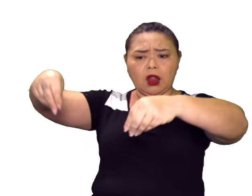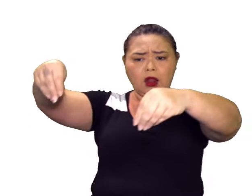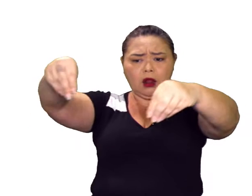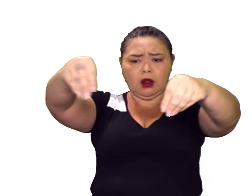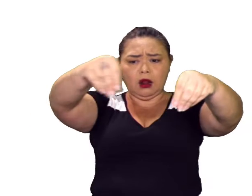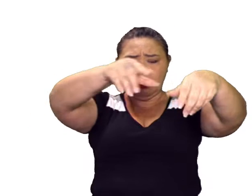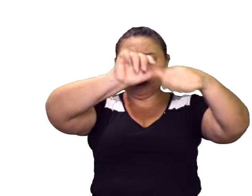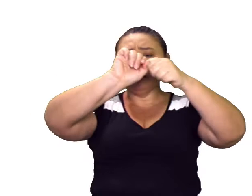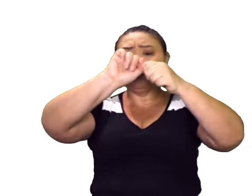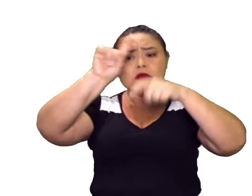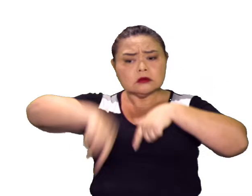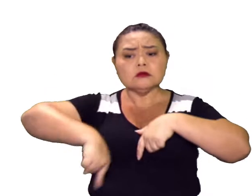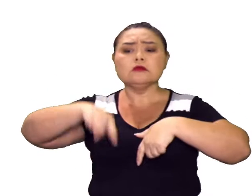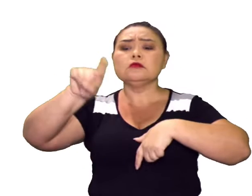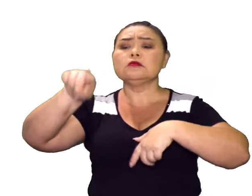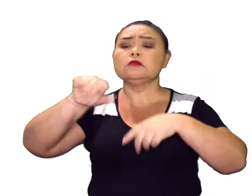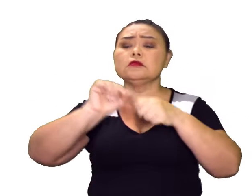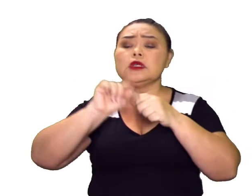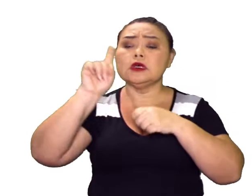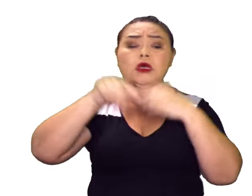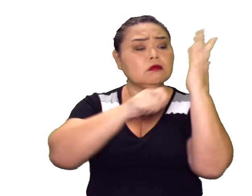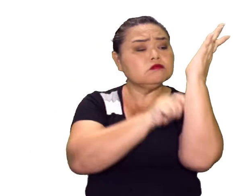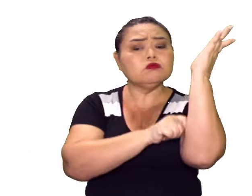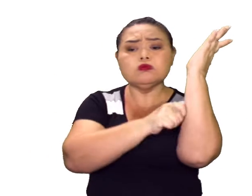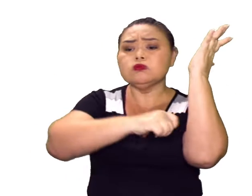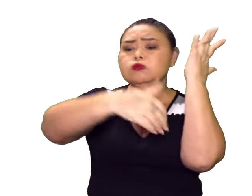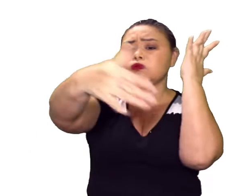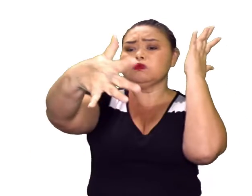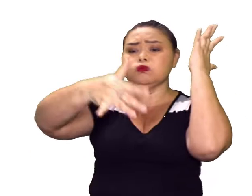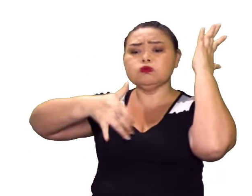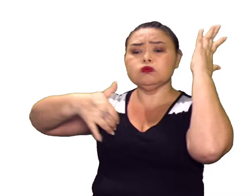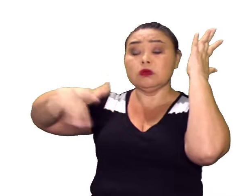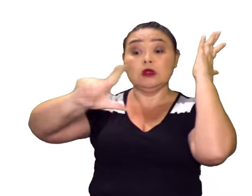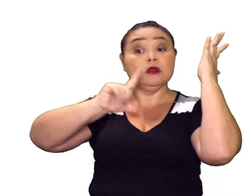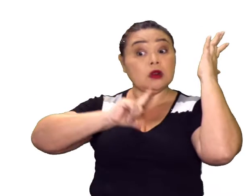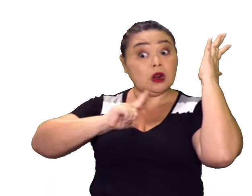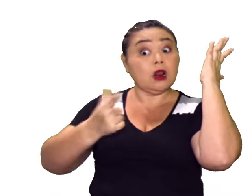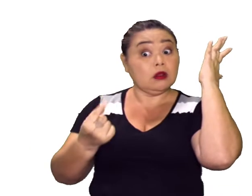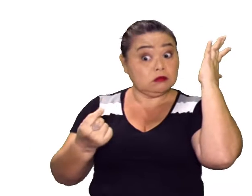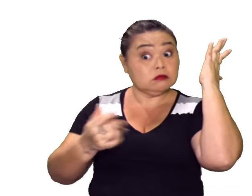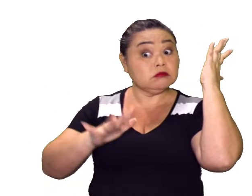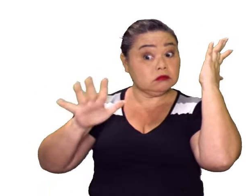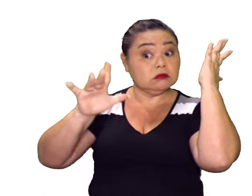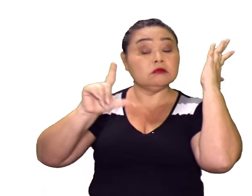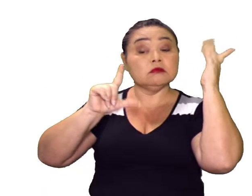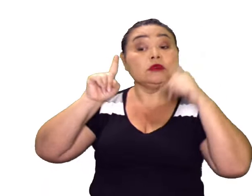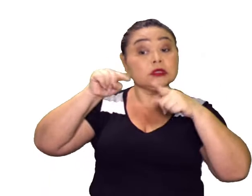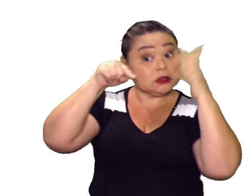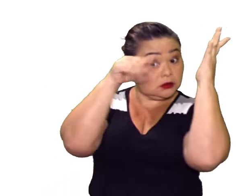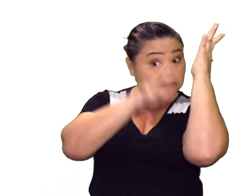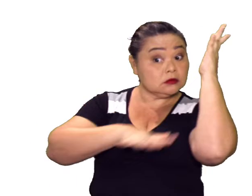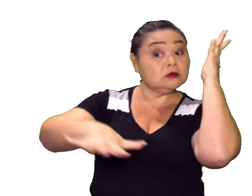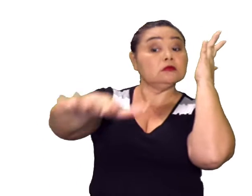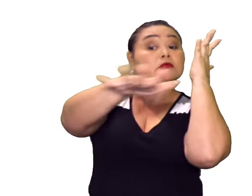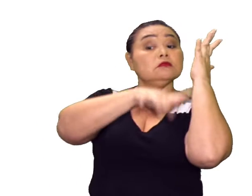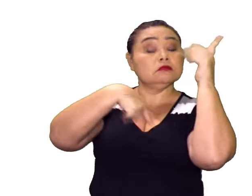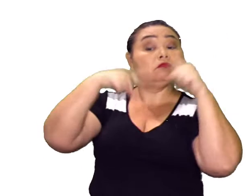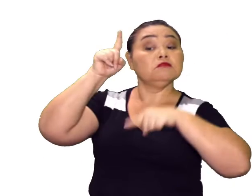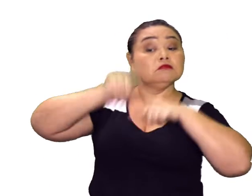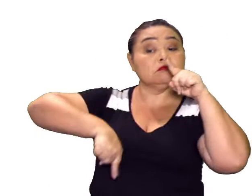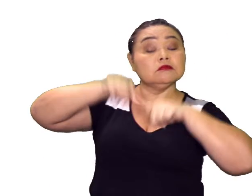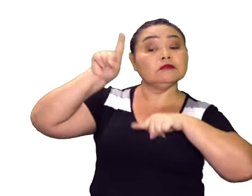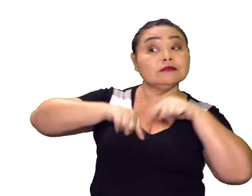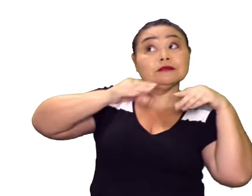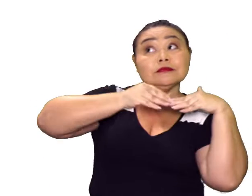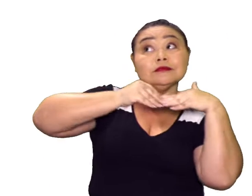muito dinheiro que tinha ali, porque era um imenso seringal. Seringais. Não é isso? E saindo daqui, matéria-prima que ia para a Europa e Estados Unidos,